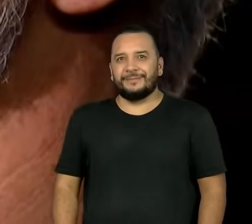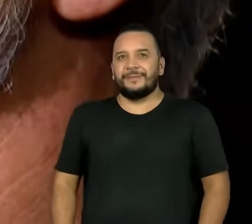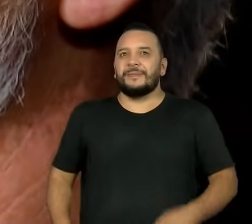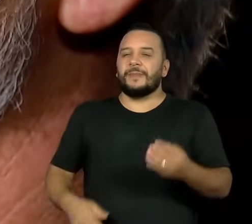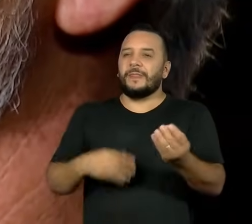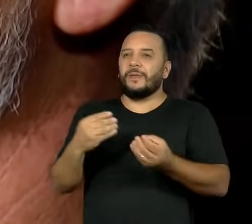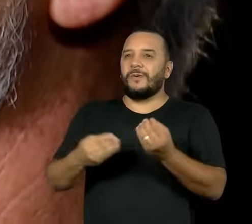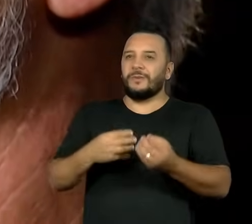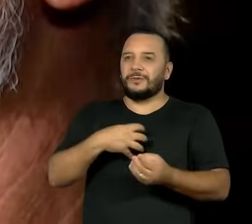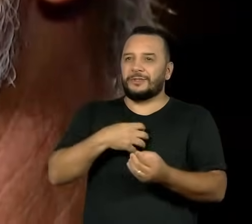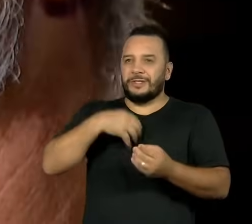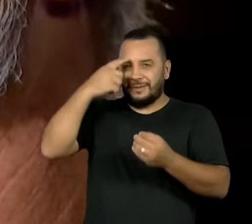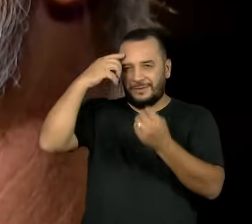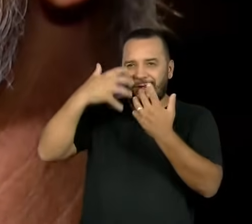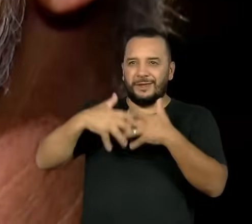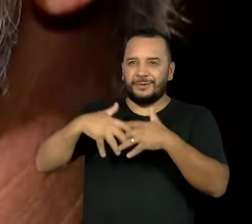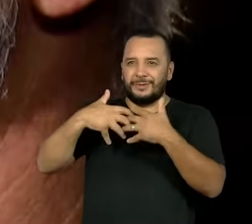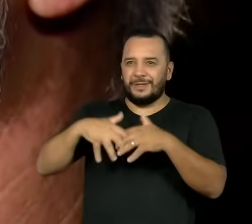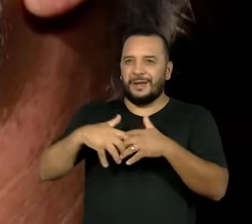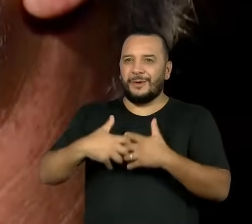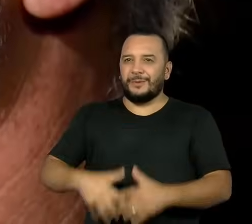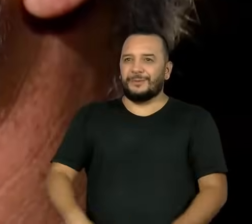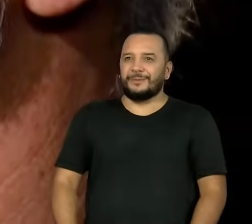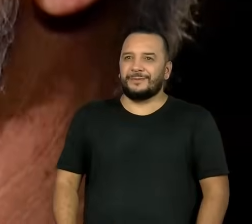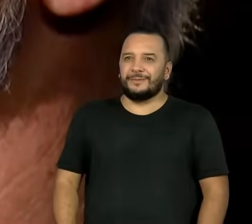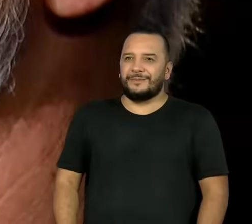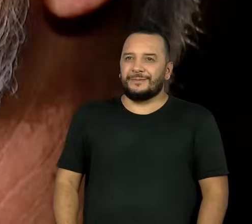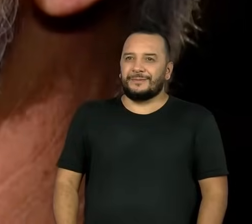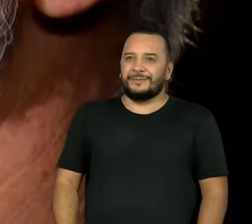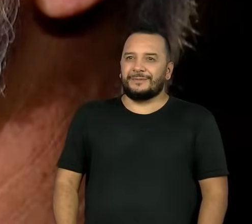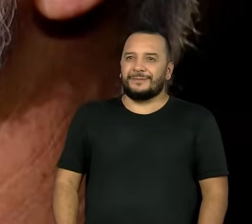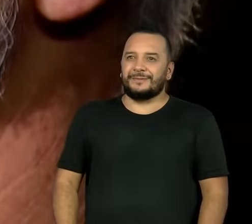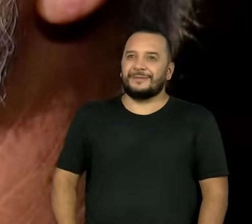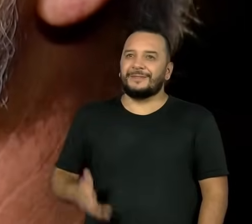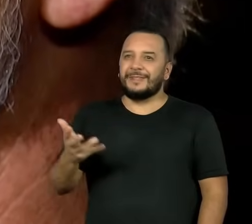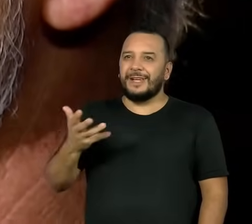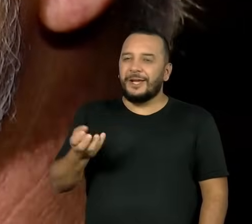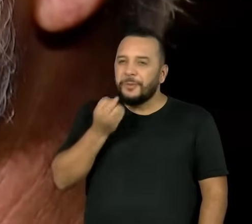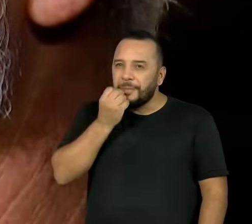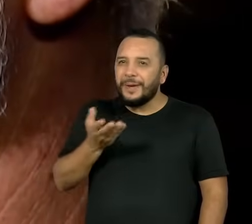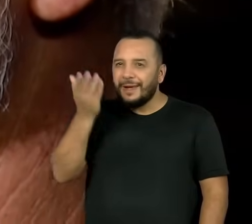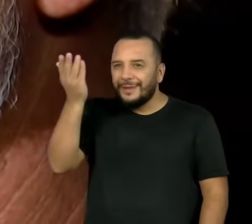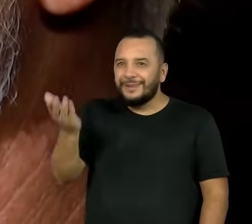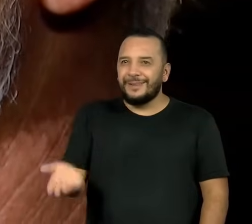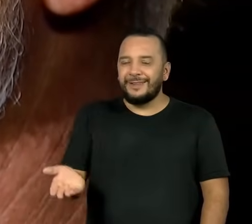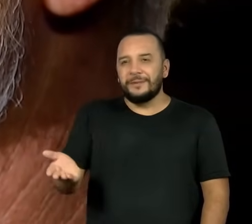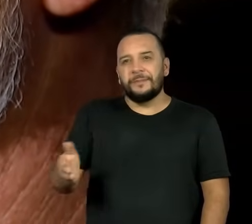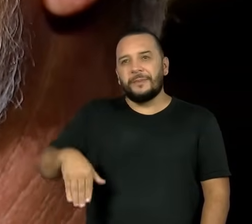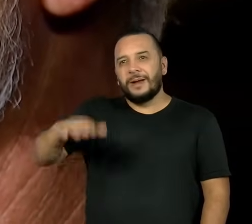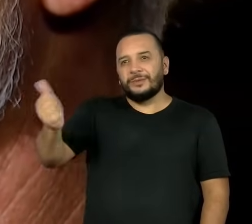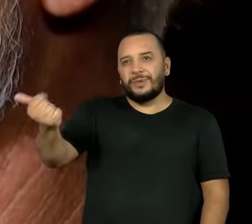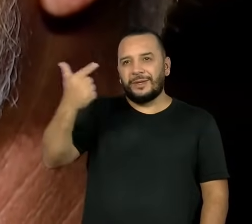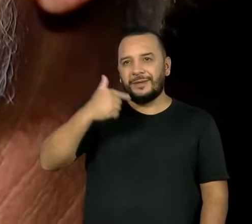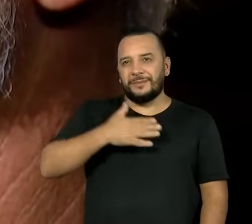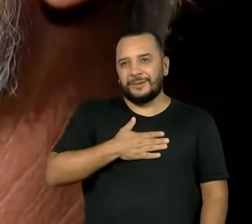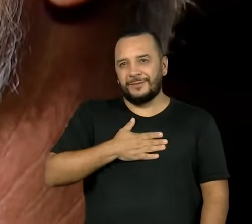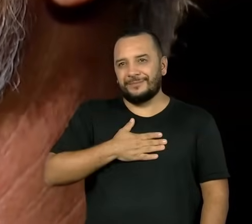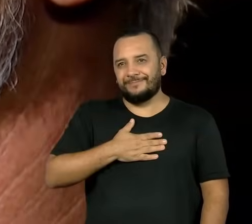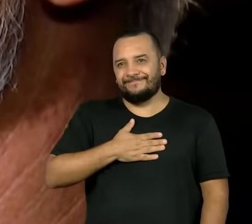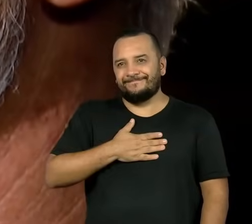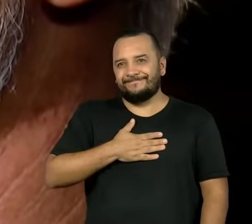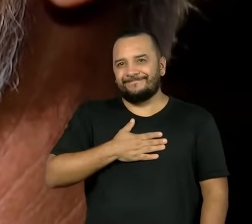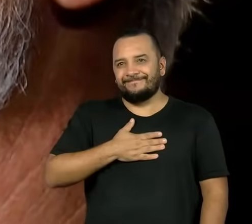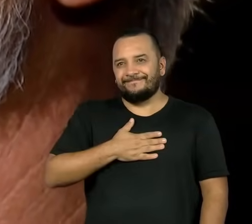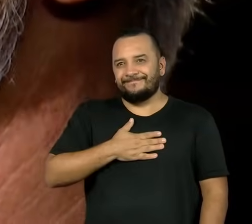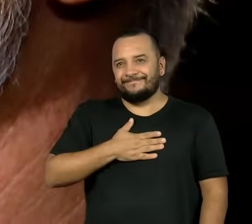forma racional. É quando você deseja mais o bem do outro do que o seu próprio bem. Então é